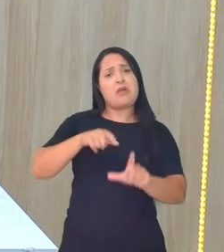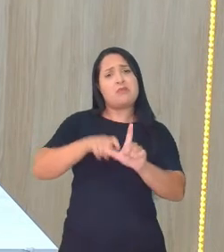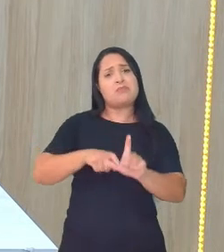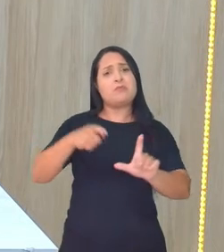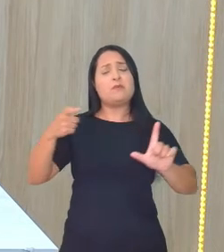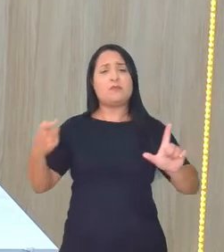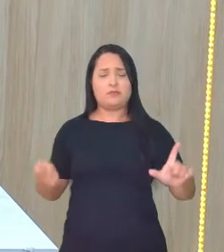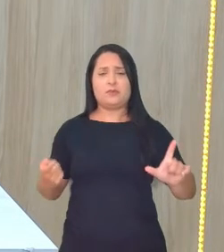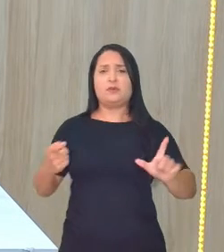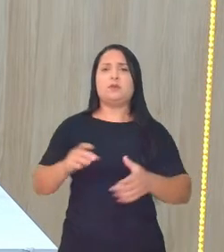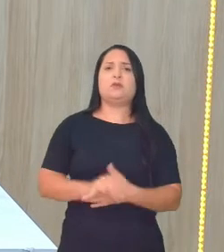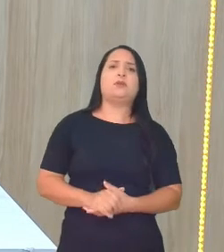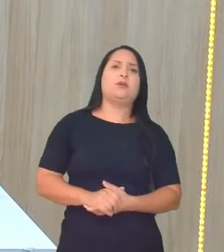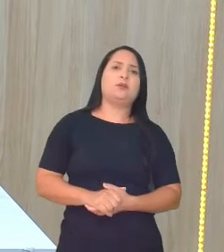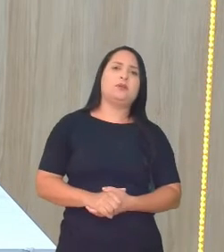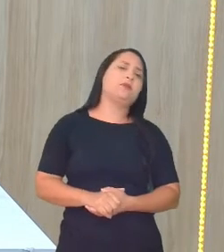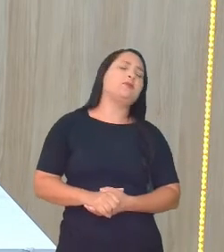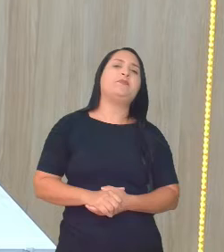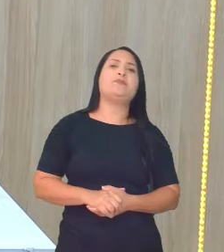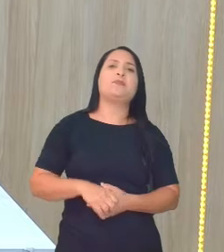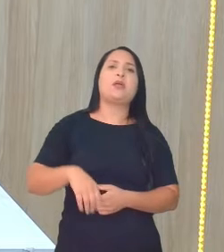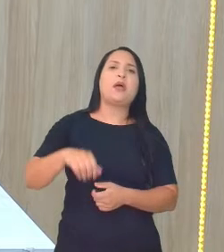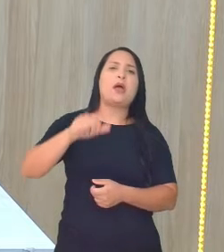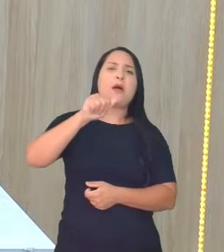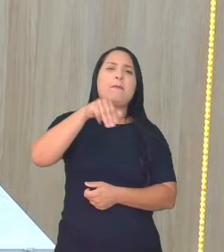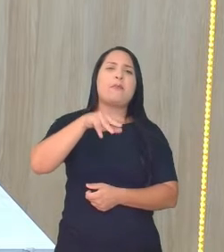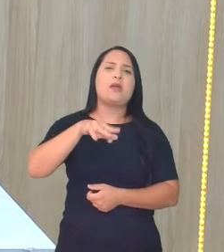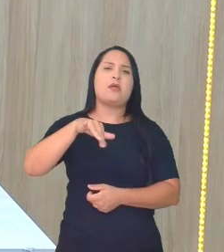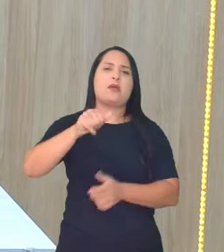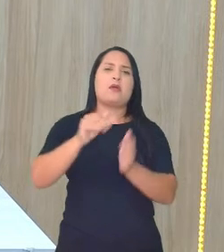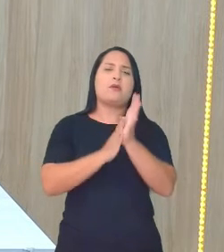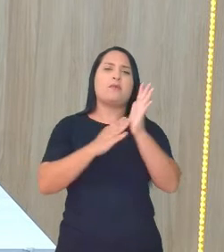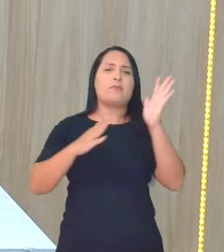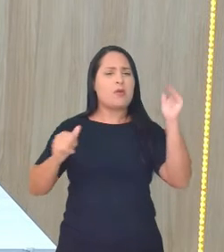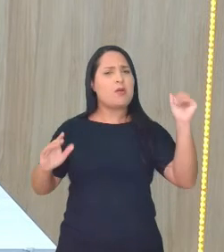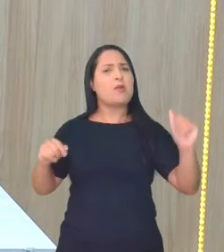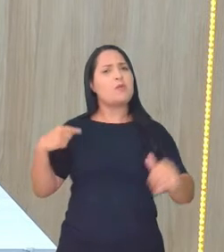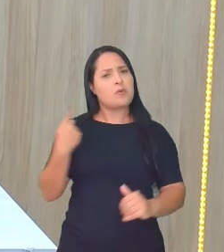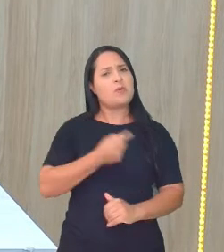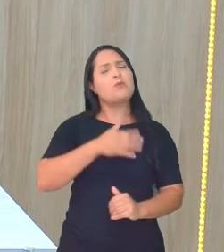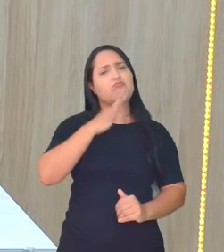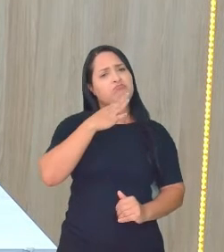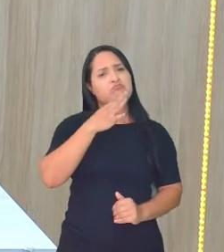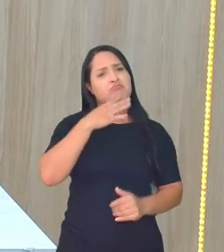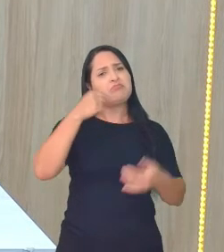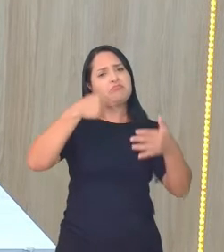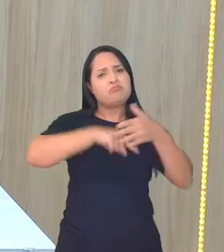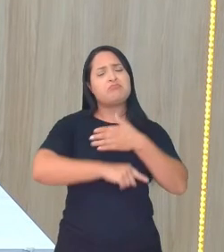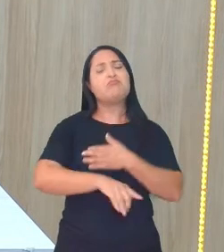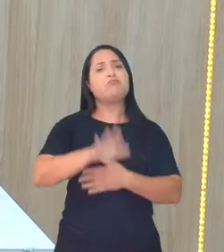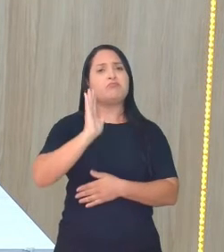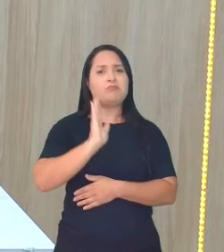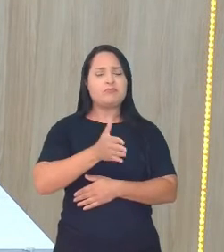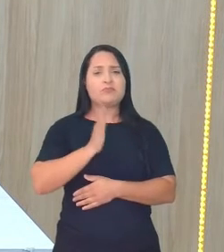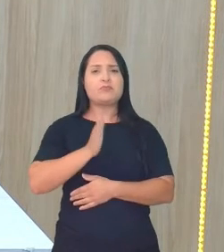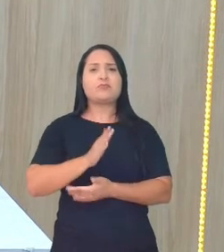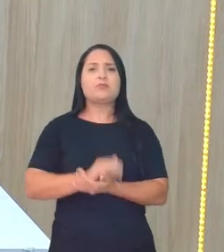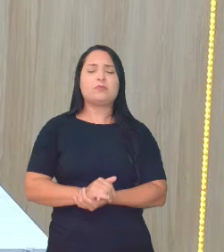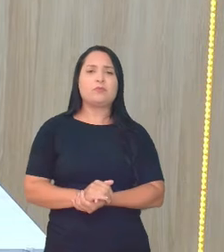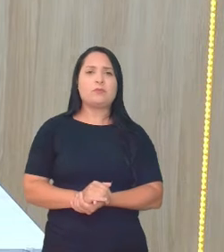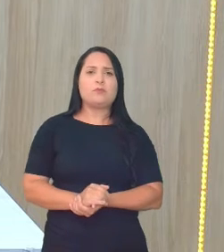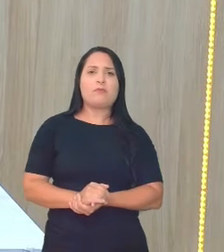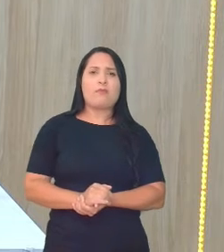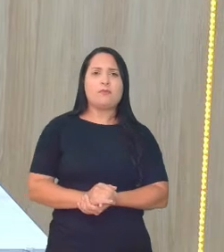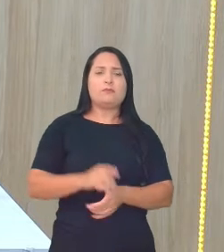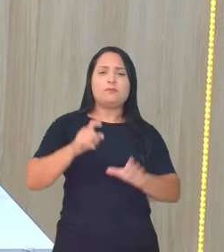independentes, principalmente a América Espanhola, né, que a gente conhece muito, elas estavam ficando independentes